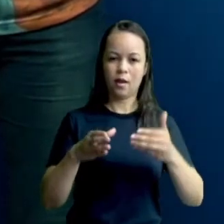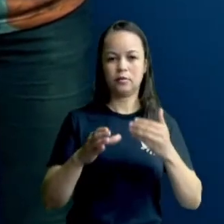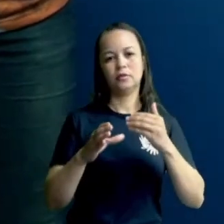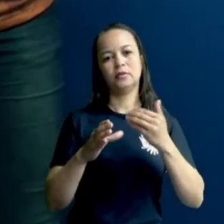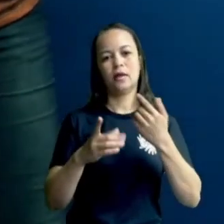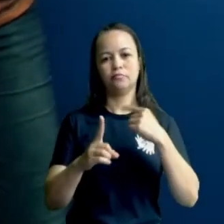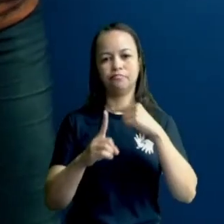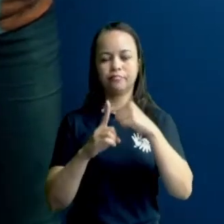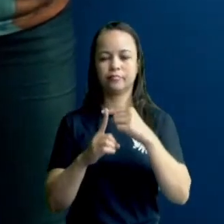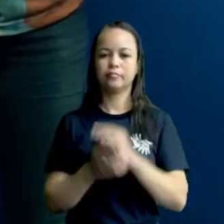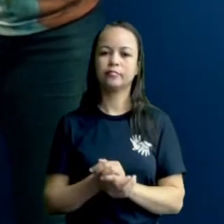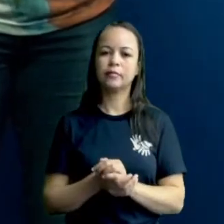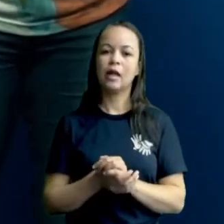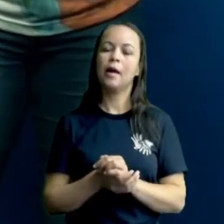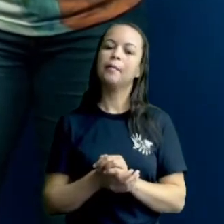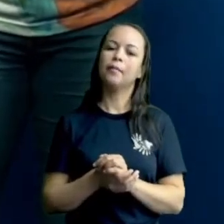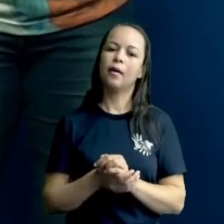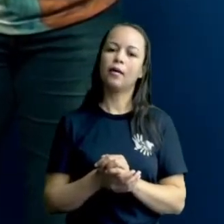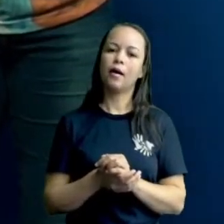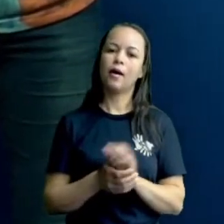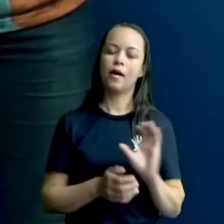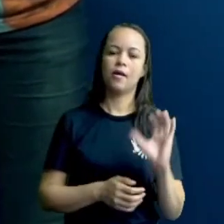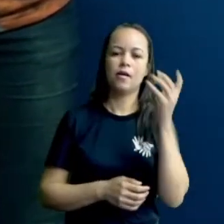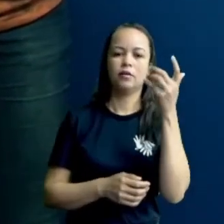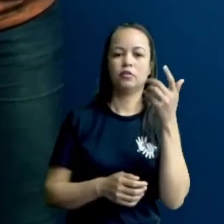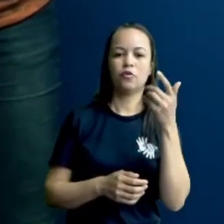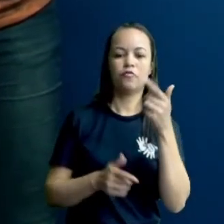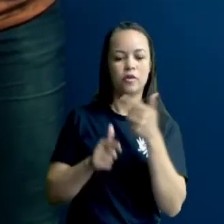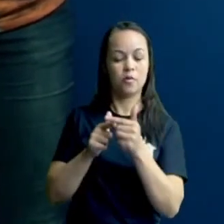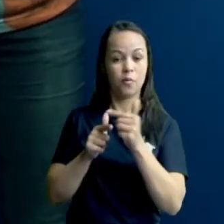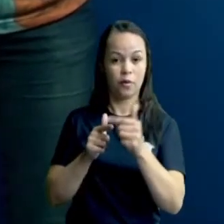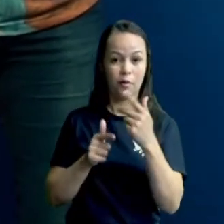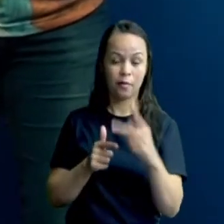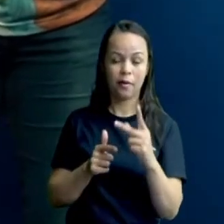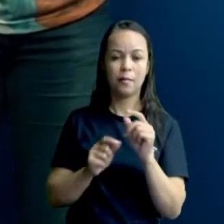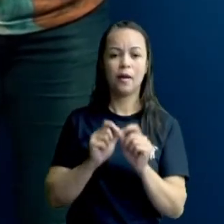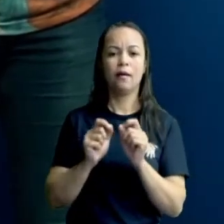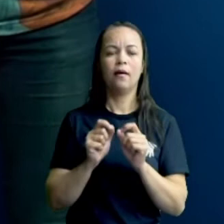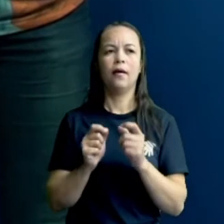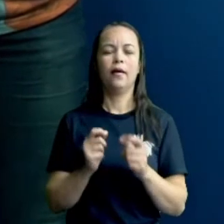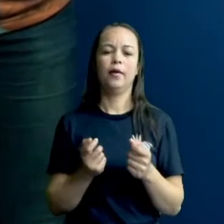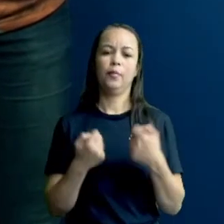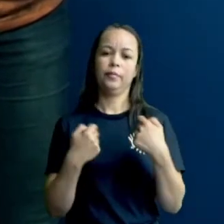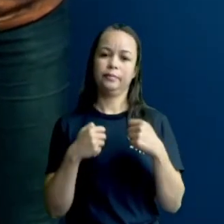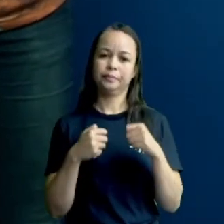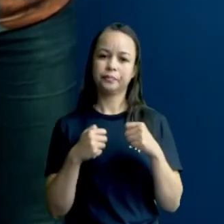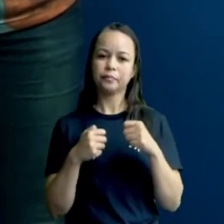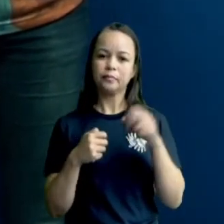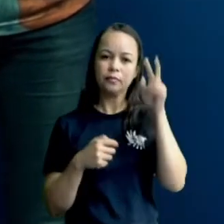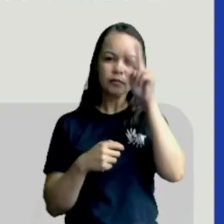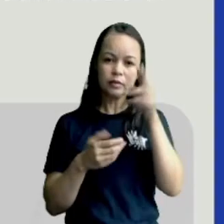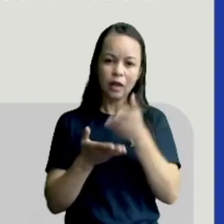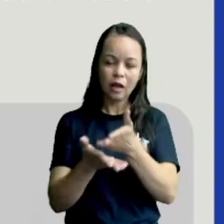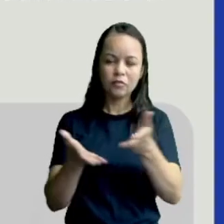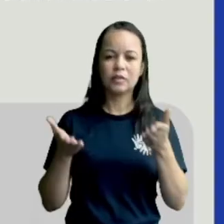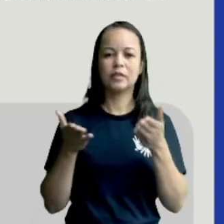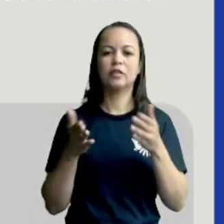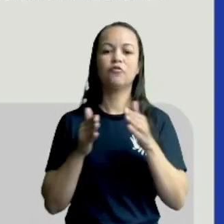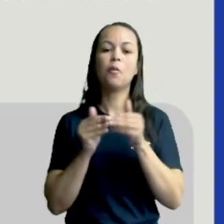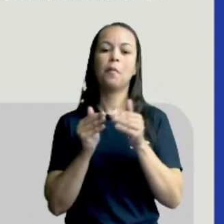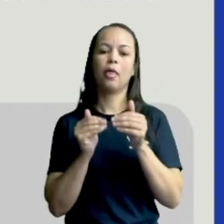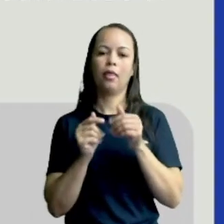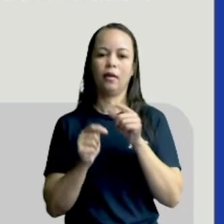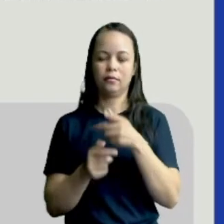Então, para solucionar o nosso problema, né, eu preciso que vocês relembrem o que foi pedido. Então, a gente quer saber